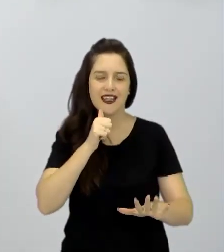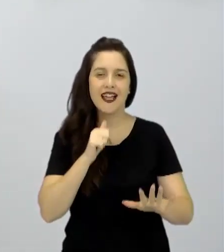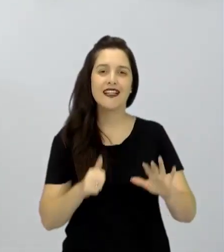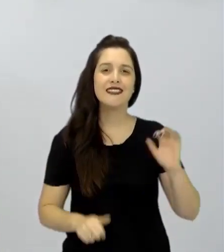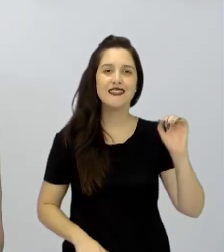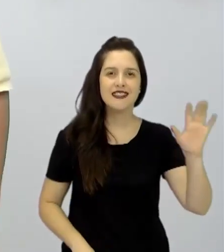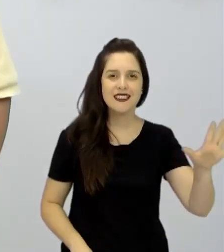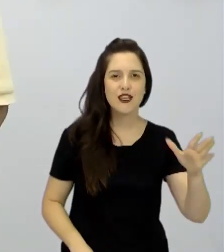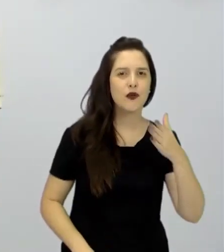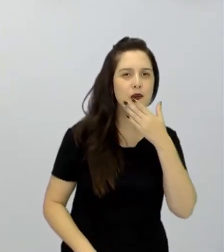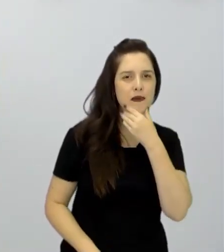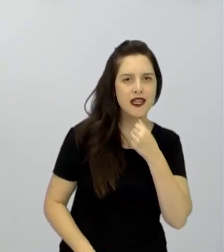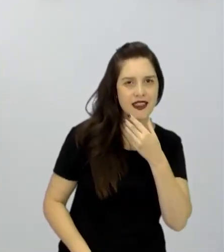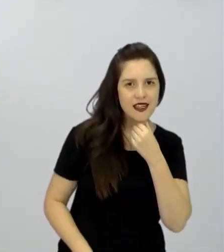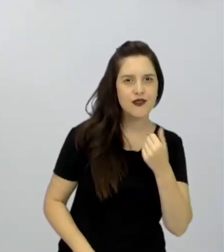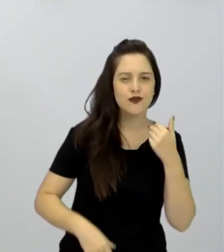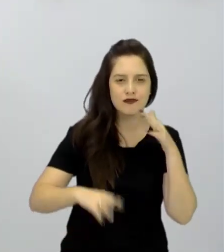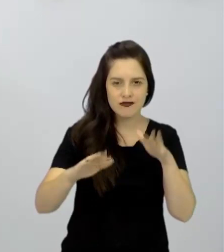gente tem essa